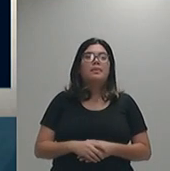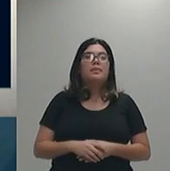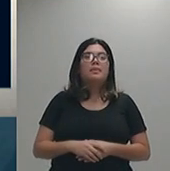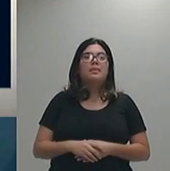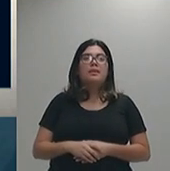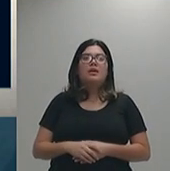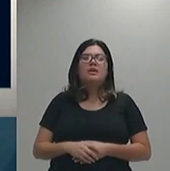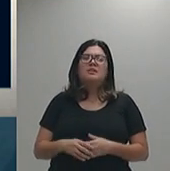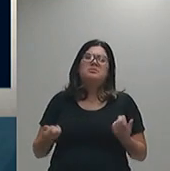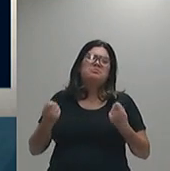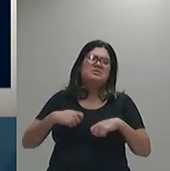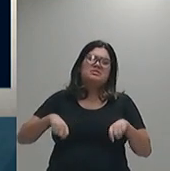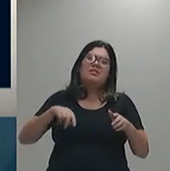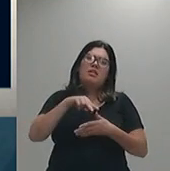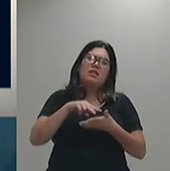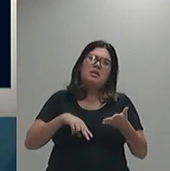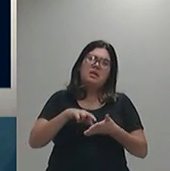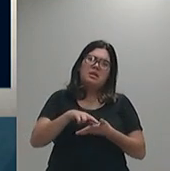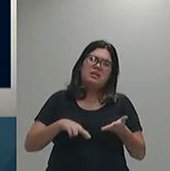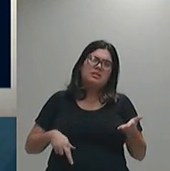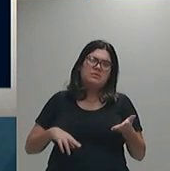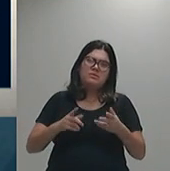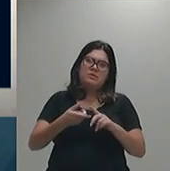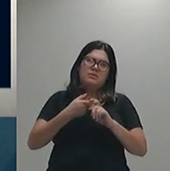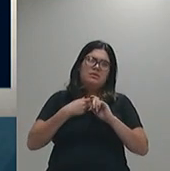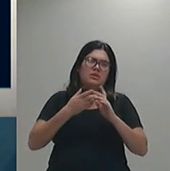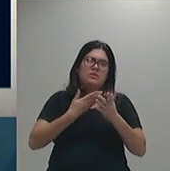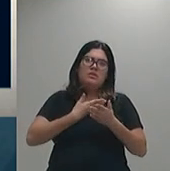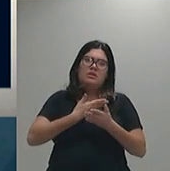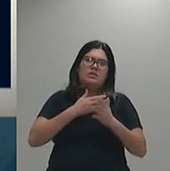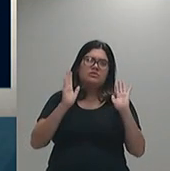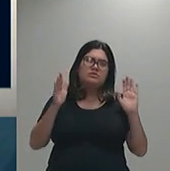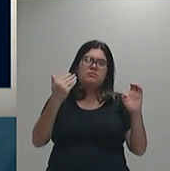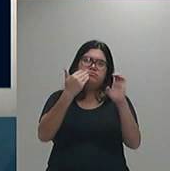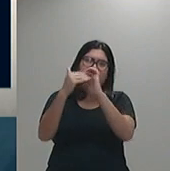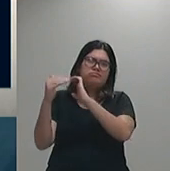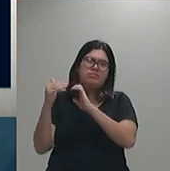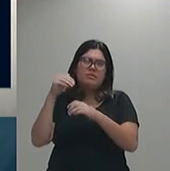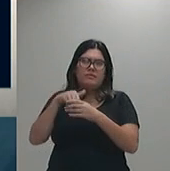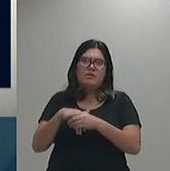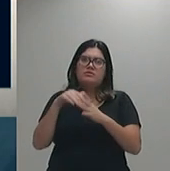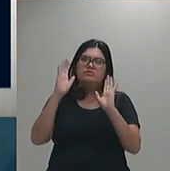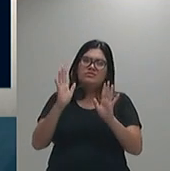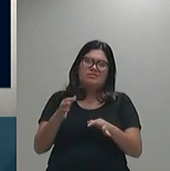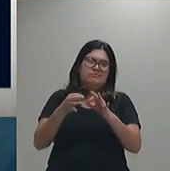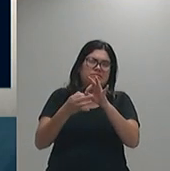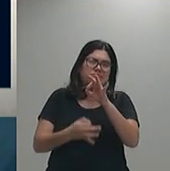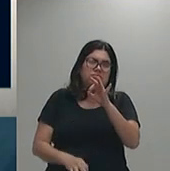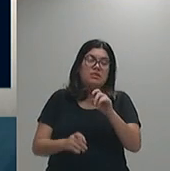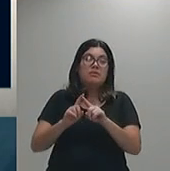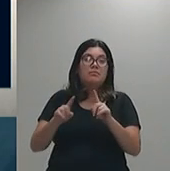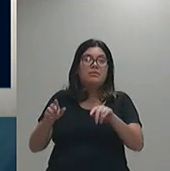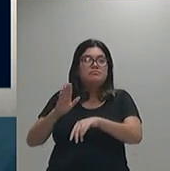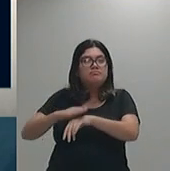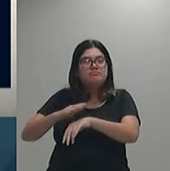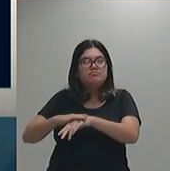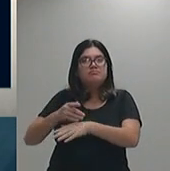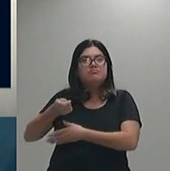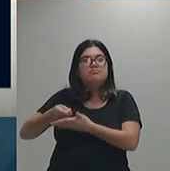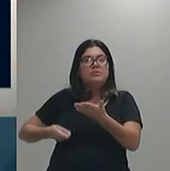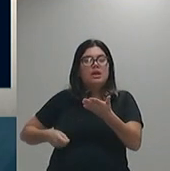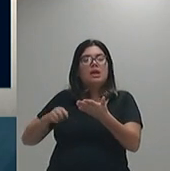relatório seu presidente ou dispensar o relatório de colega já receberam o até grande mas no próprio parecer da procuradoria da Lavra do